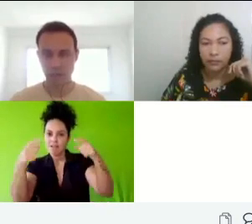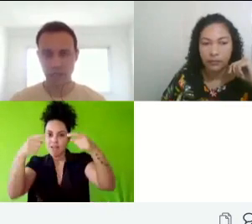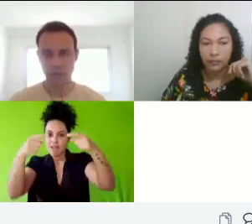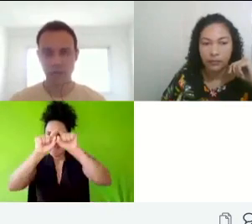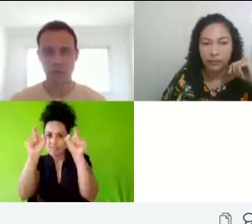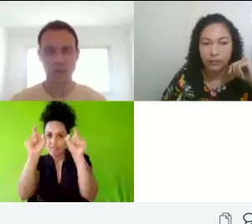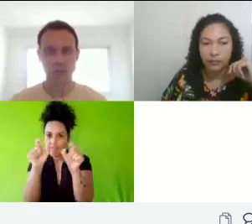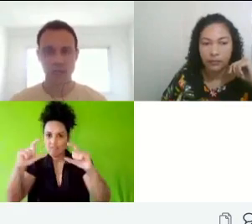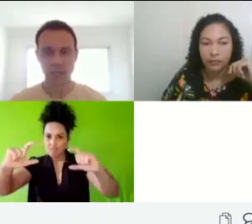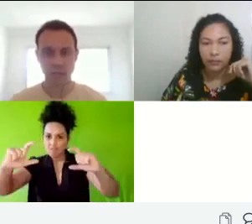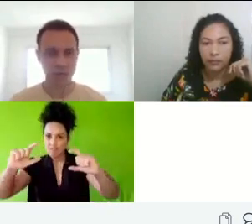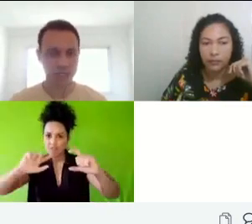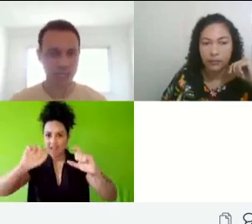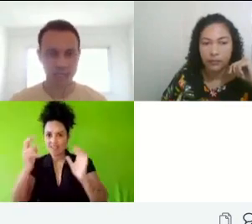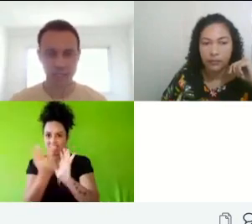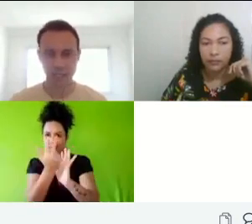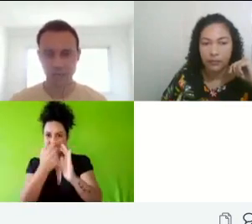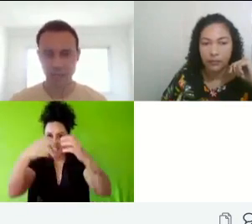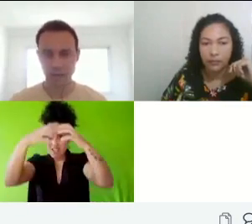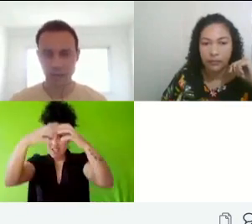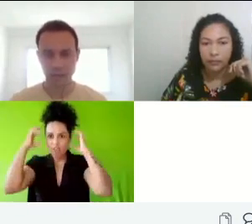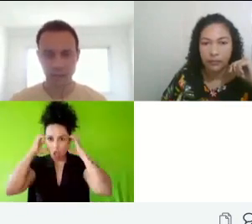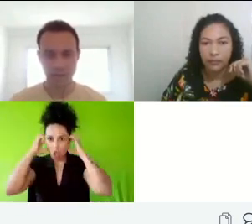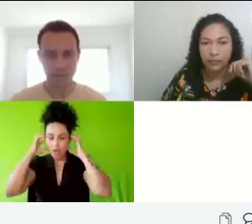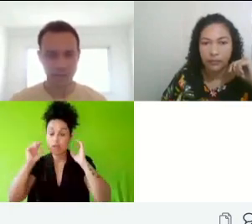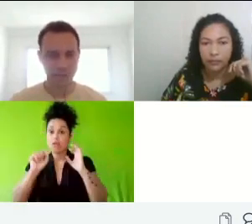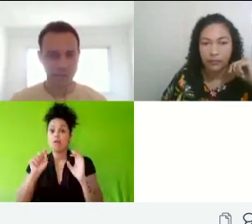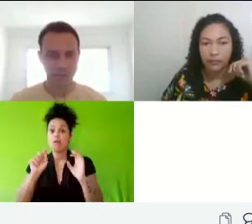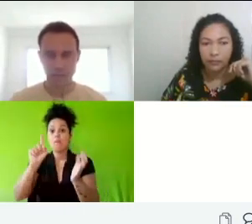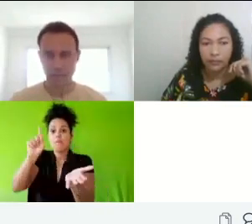um símbolo, né, de um fone de ouvido aqui que pode estar desativado.